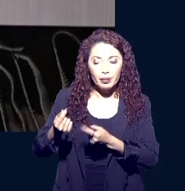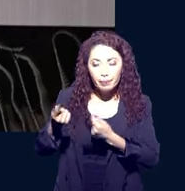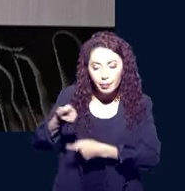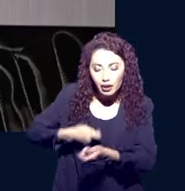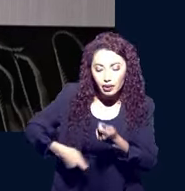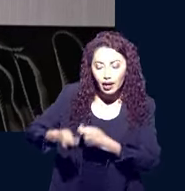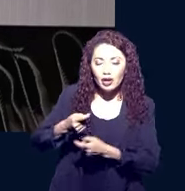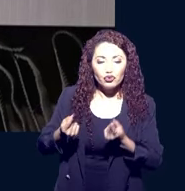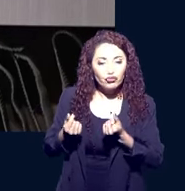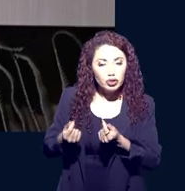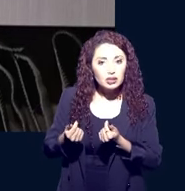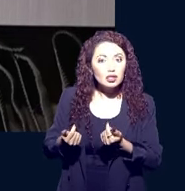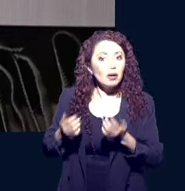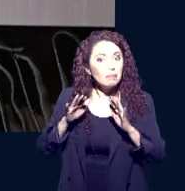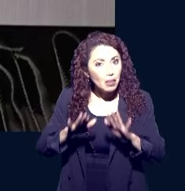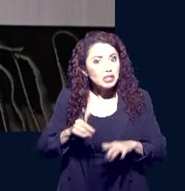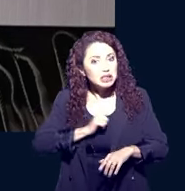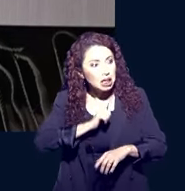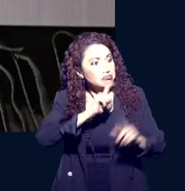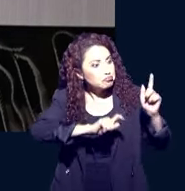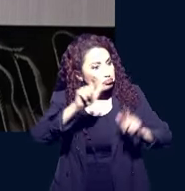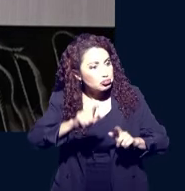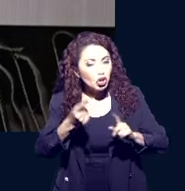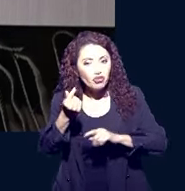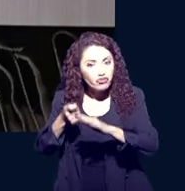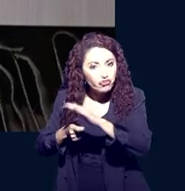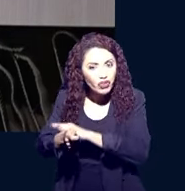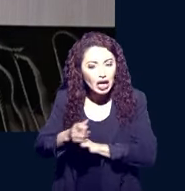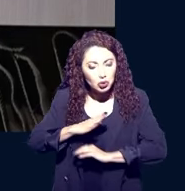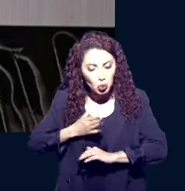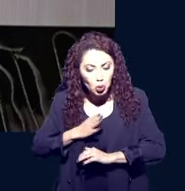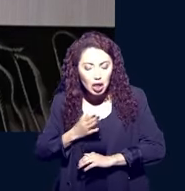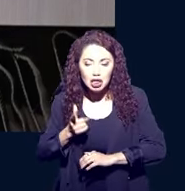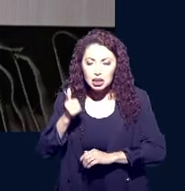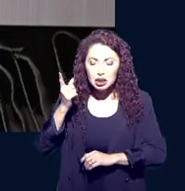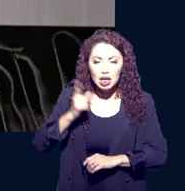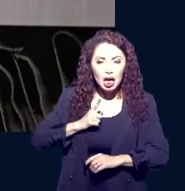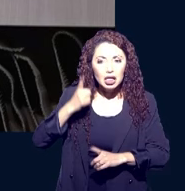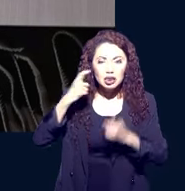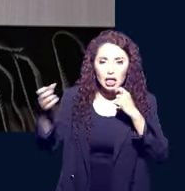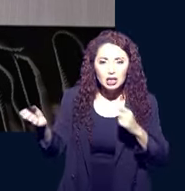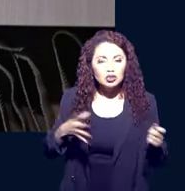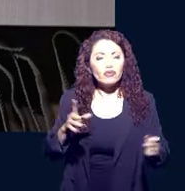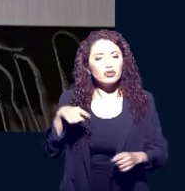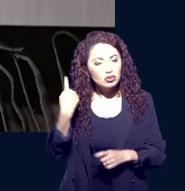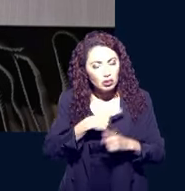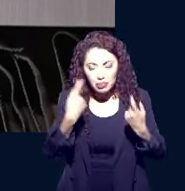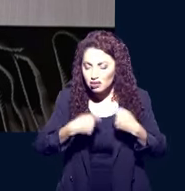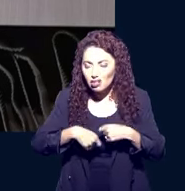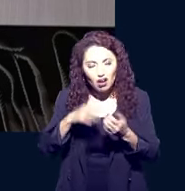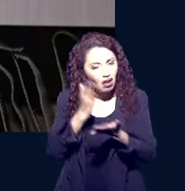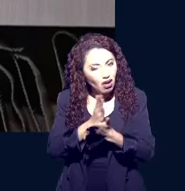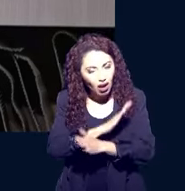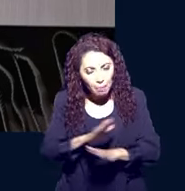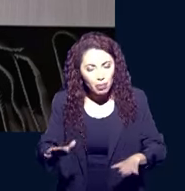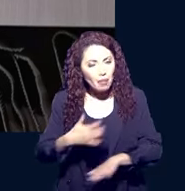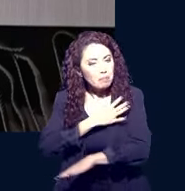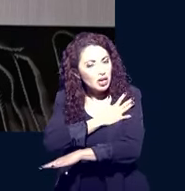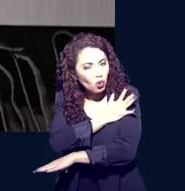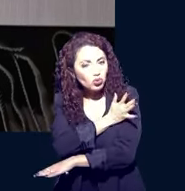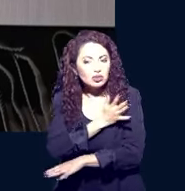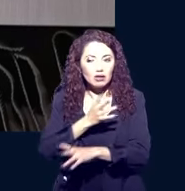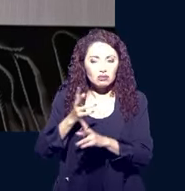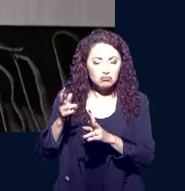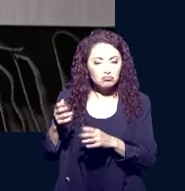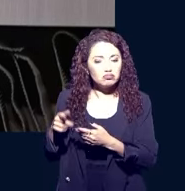já tem muita gente que investe que arrisco aqui inova e portanto nós precisamos derrotar esse preconceito precisamos ainda na agenda